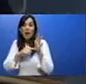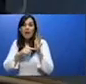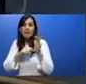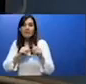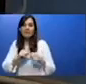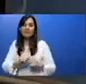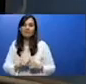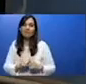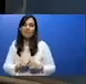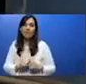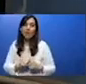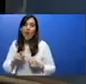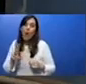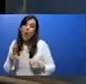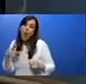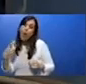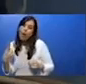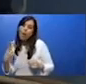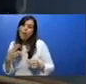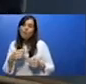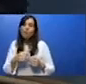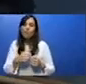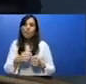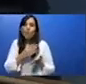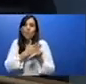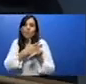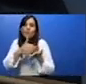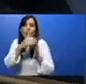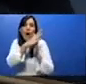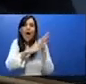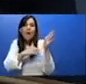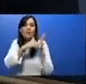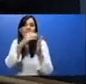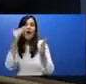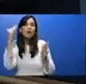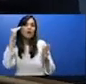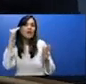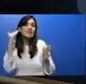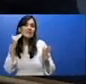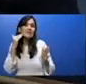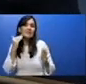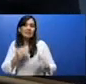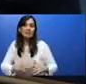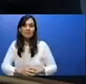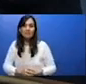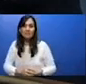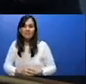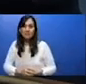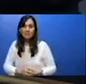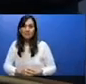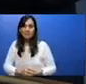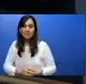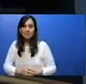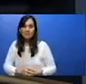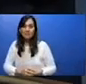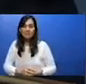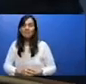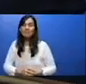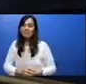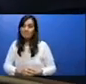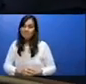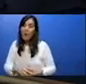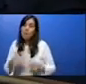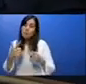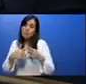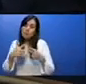Ou começou a pintar na adolescência? Ah, tá fácil, né? Porque ele tinha um